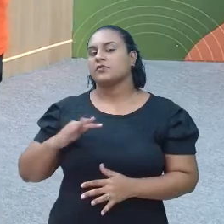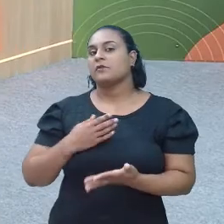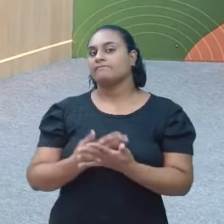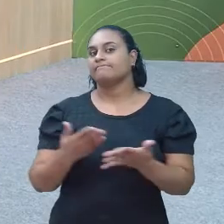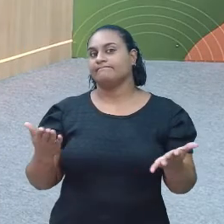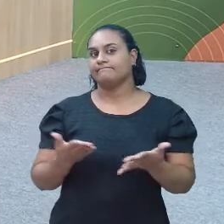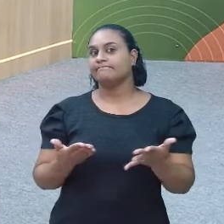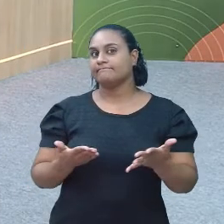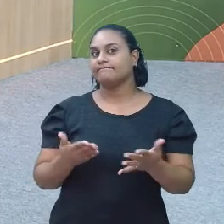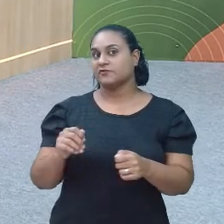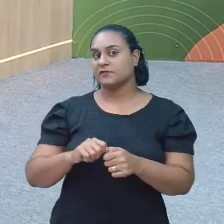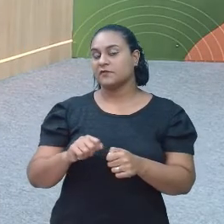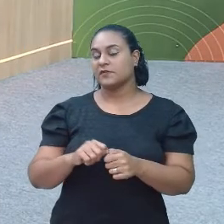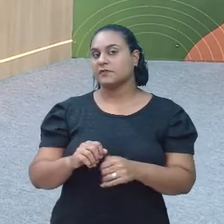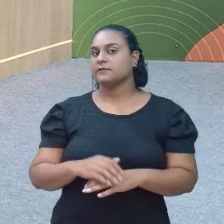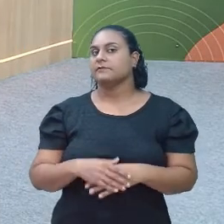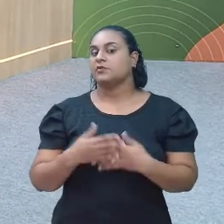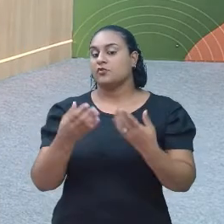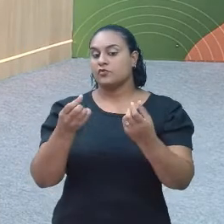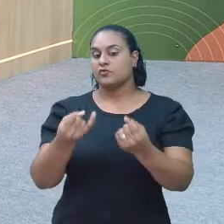certo? Aquilo que eu falei anteriormente, né? Ou seja, eu estou usando